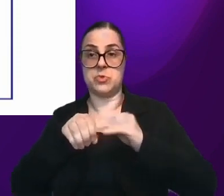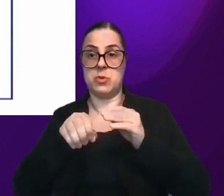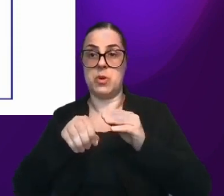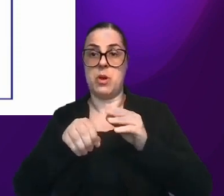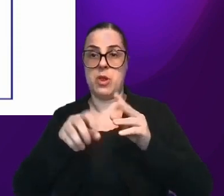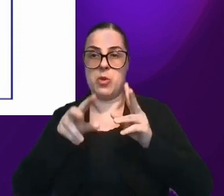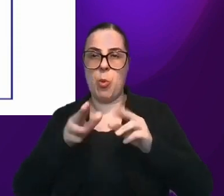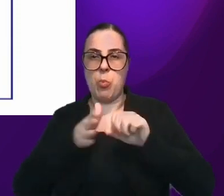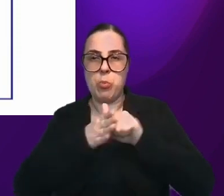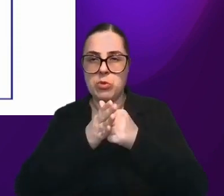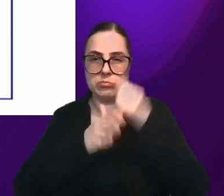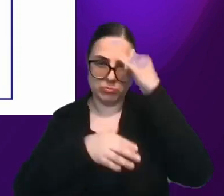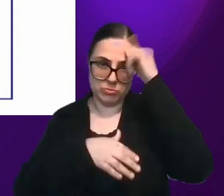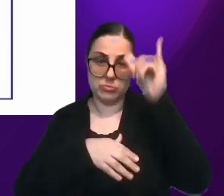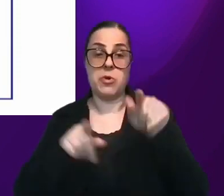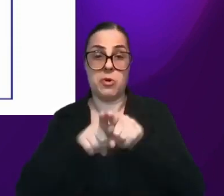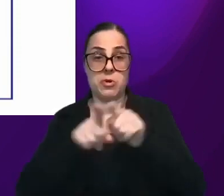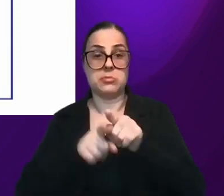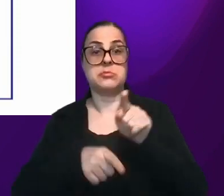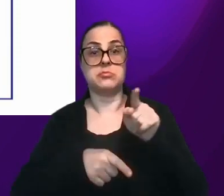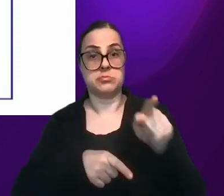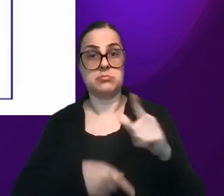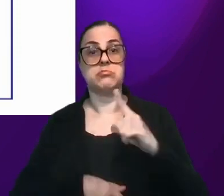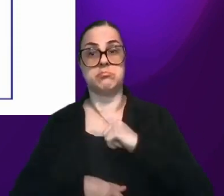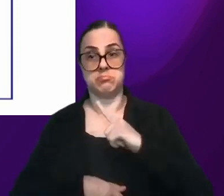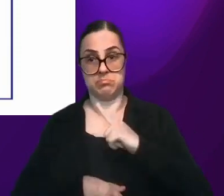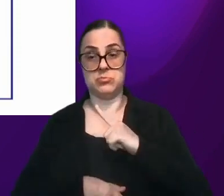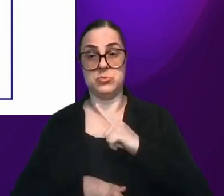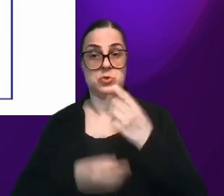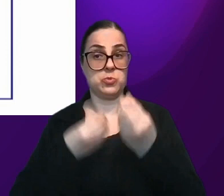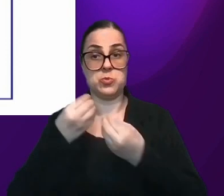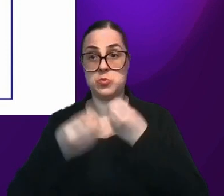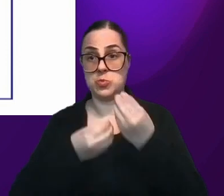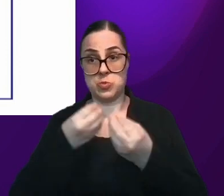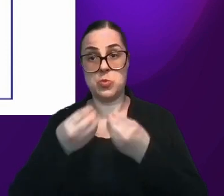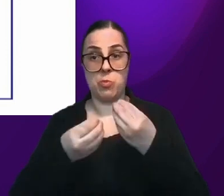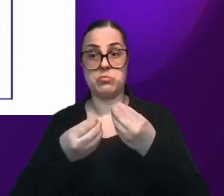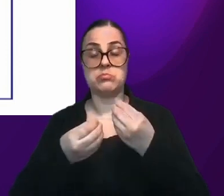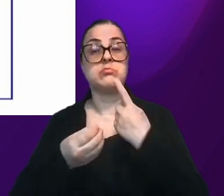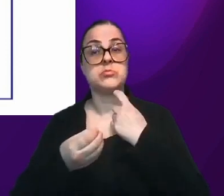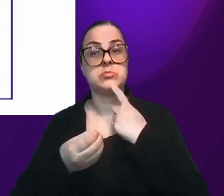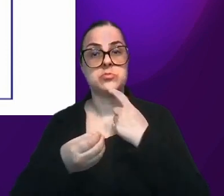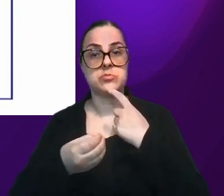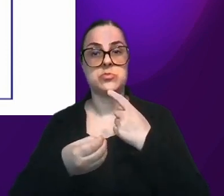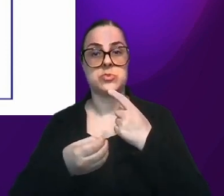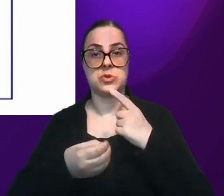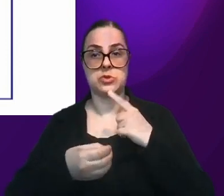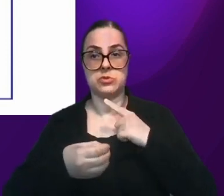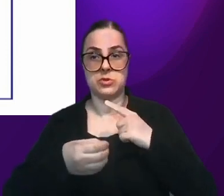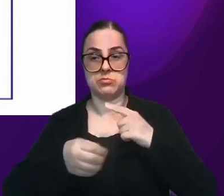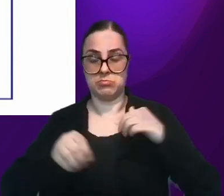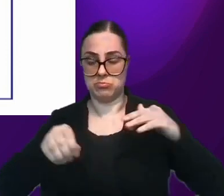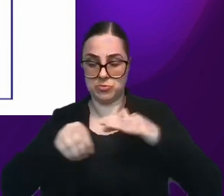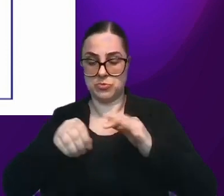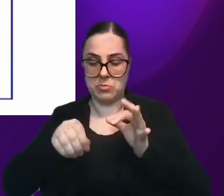em vários pontos a via intrínseca na cascata da coagulação. Na cascata clássica, estudada, nós temos a conversão